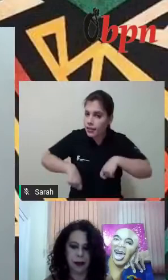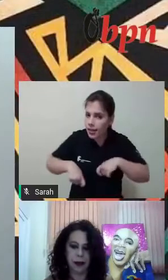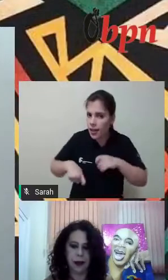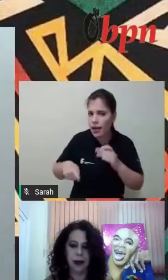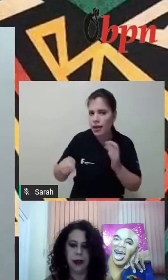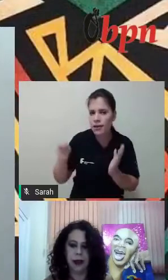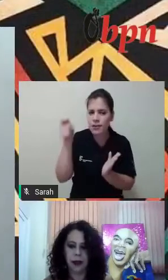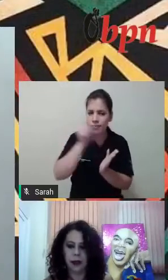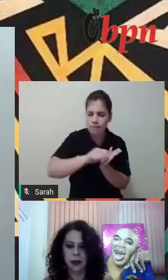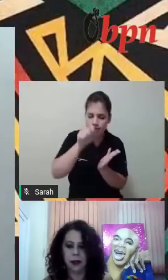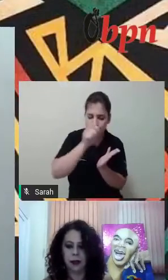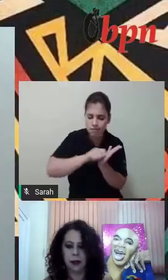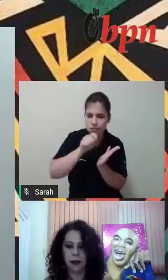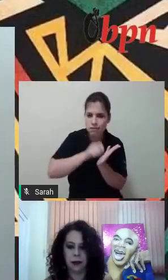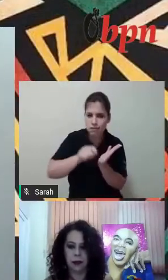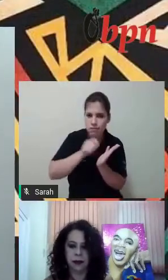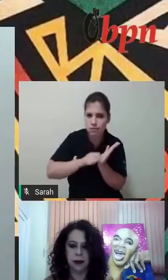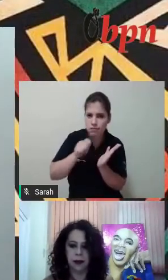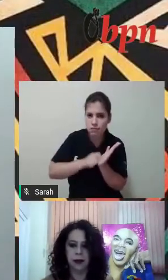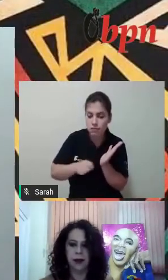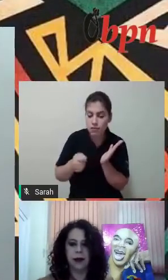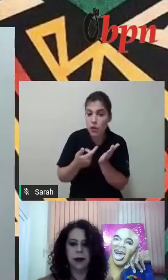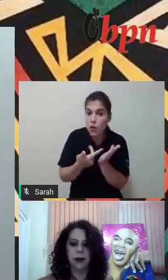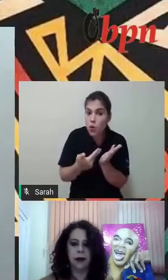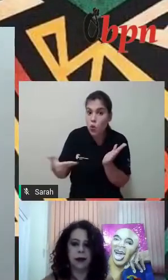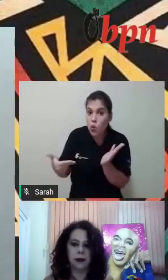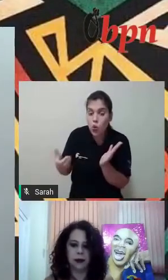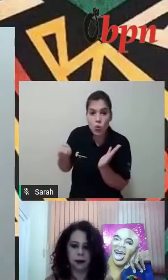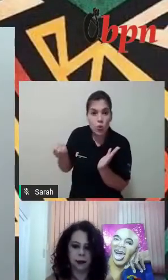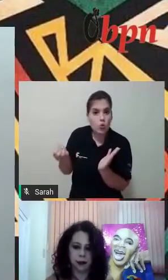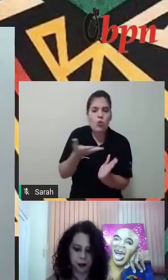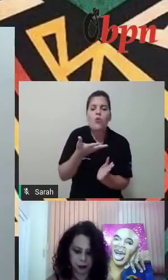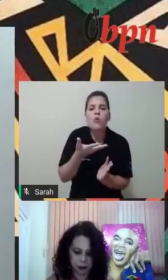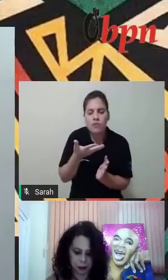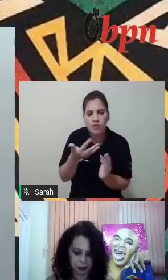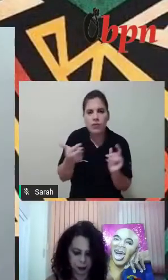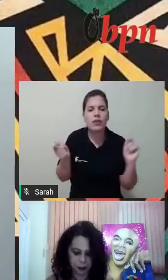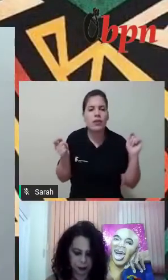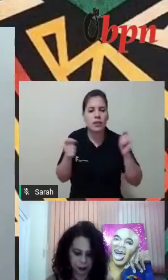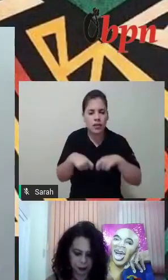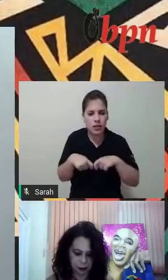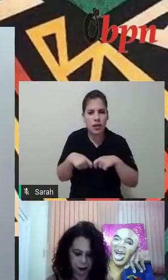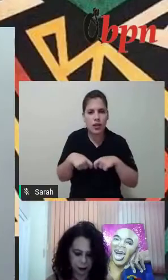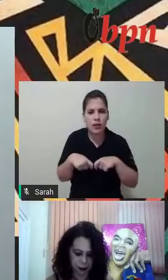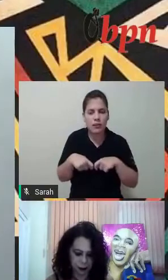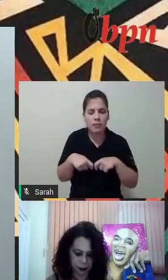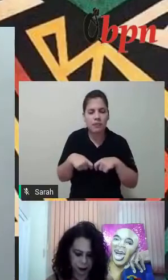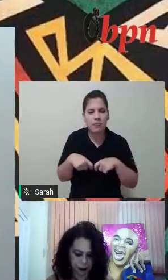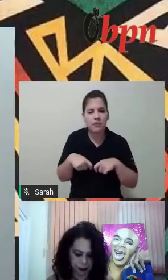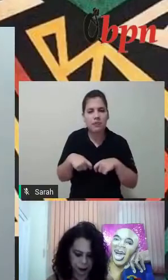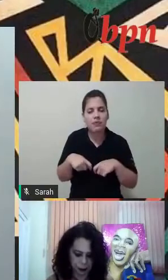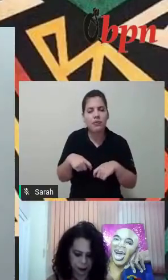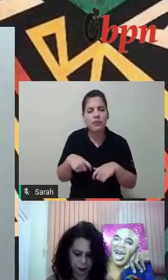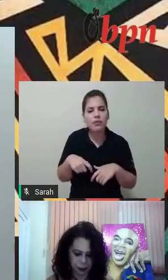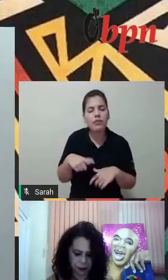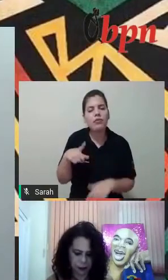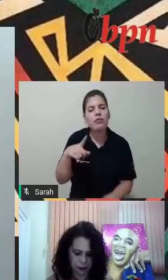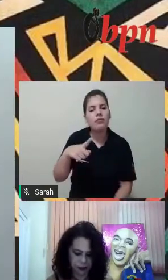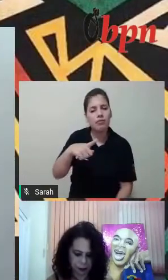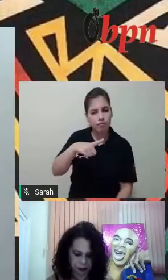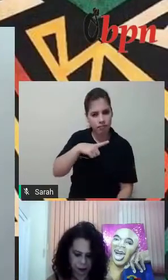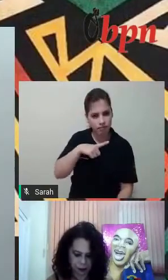escrever novos imaginários. E uma imagem que me chama muita atenção